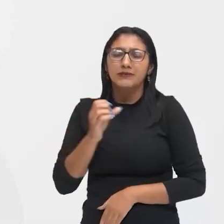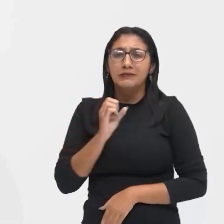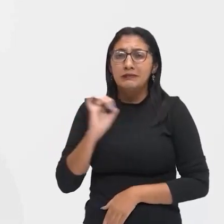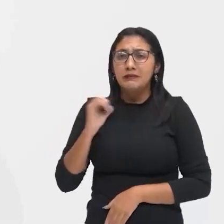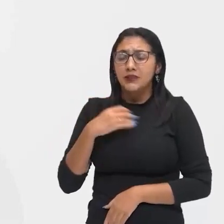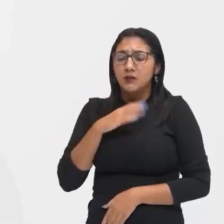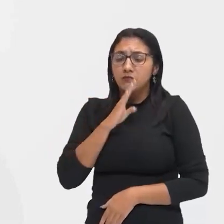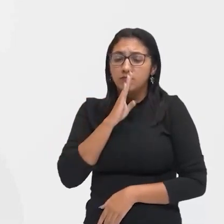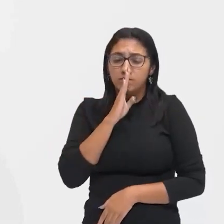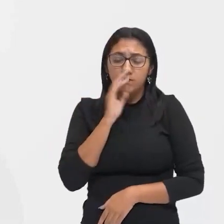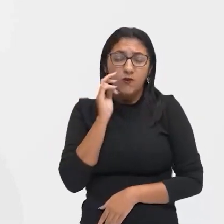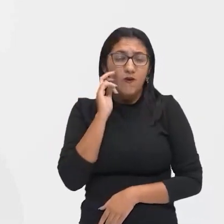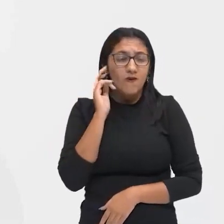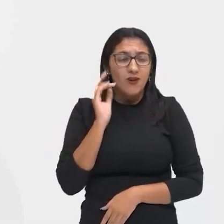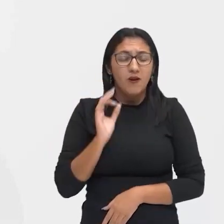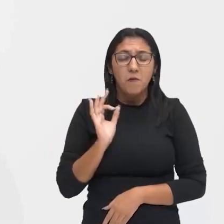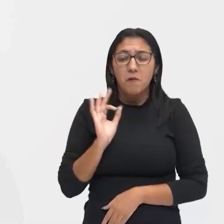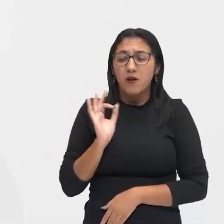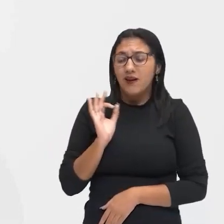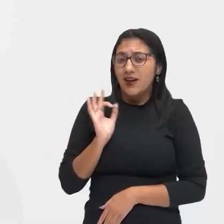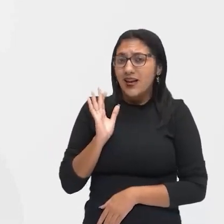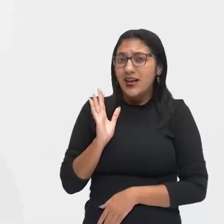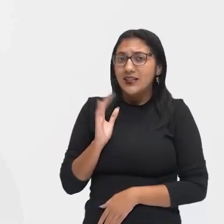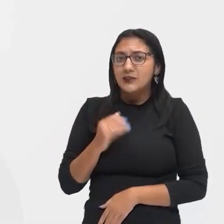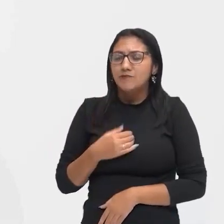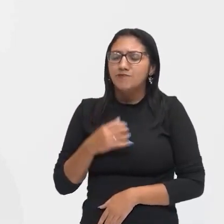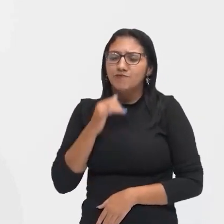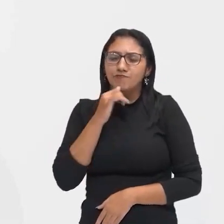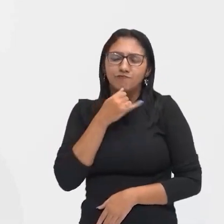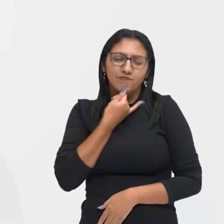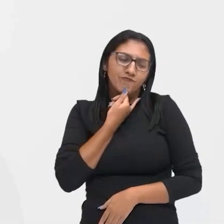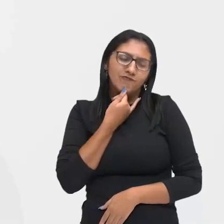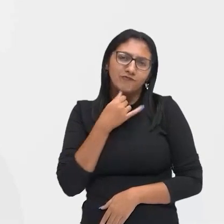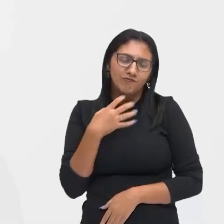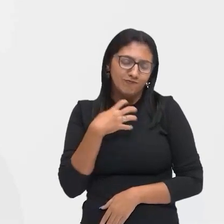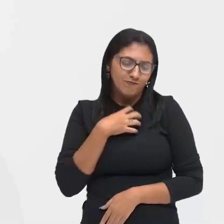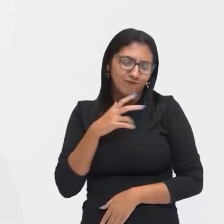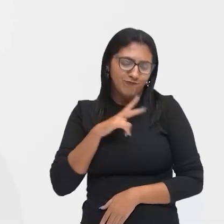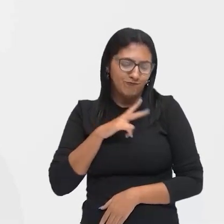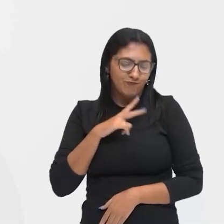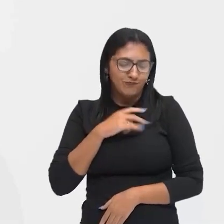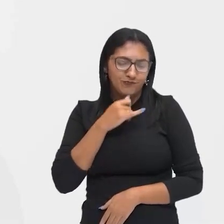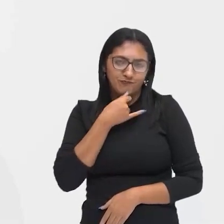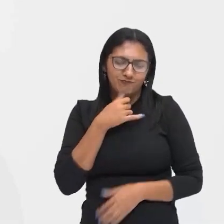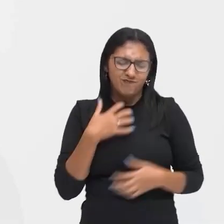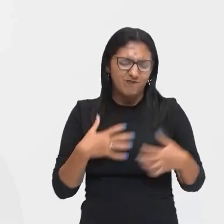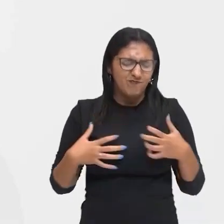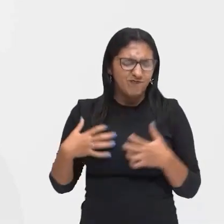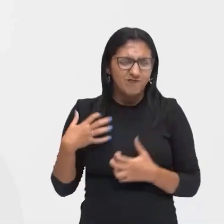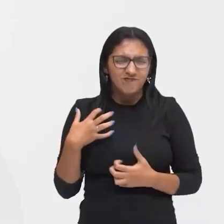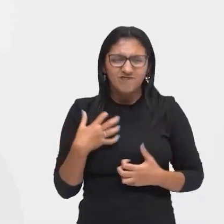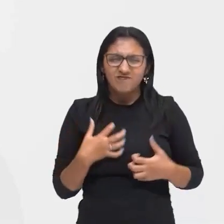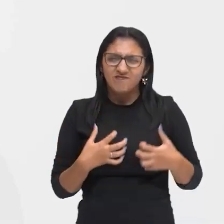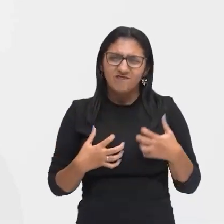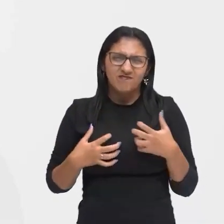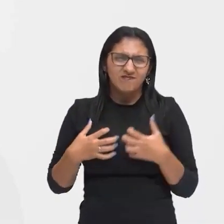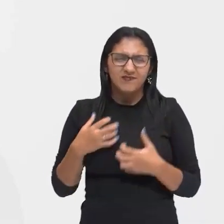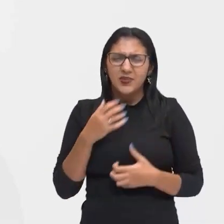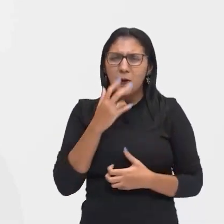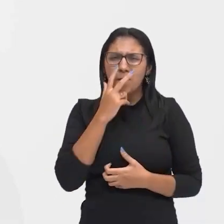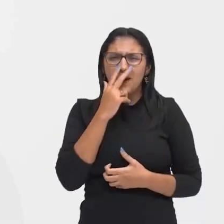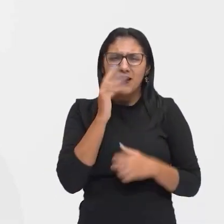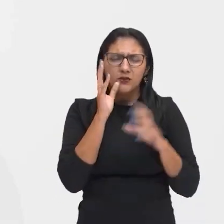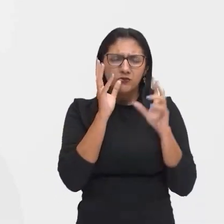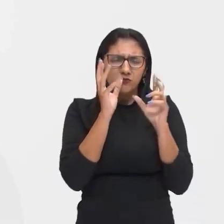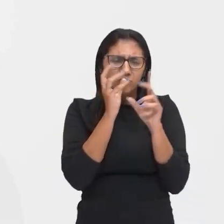fala, provavelmente se sente desapontado consigo mesmo. É aquele momento cinza de sofrimento,